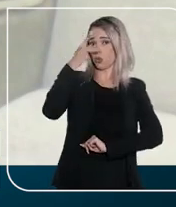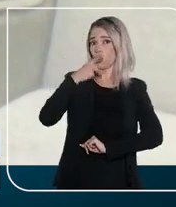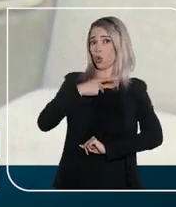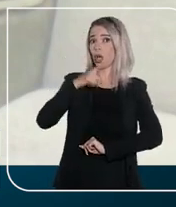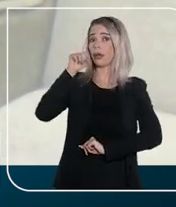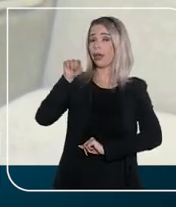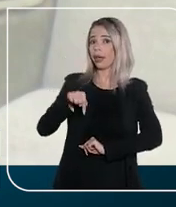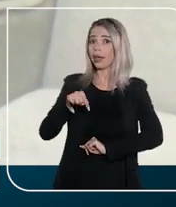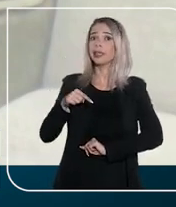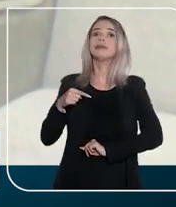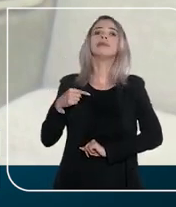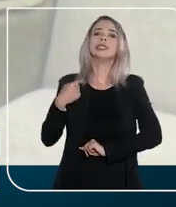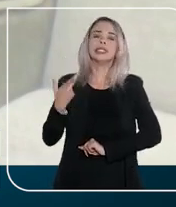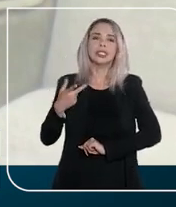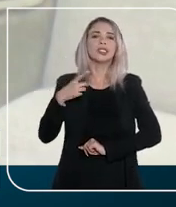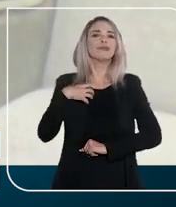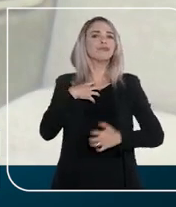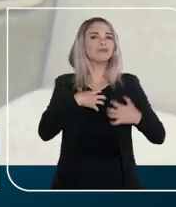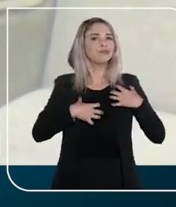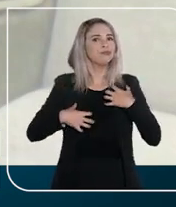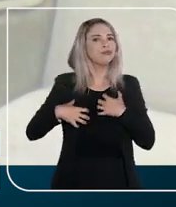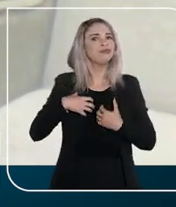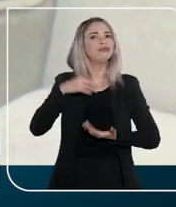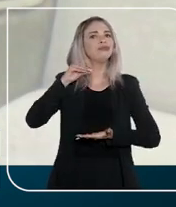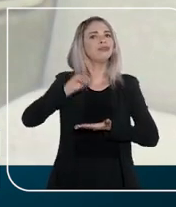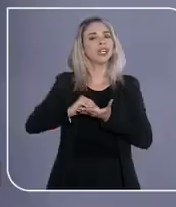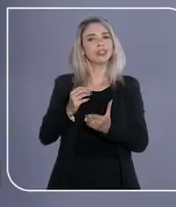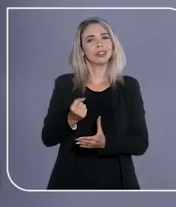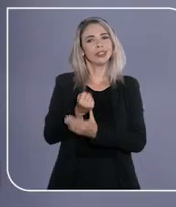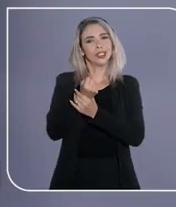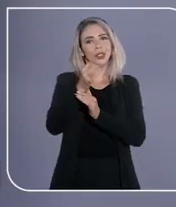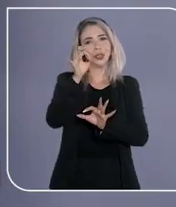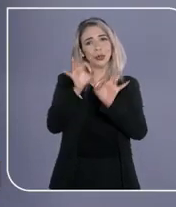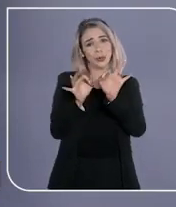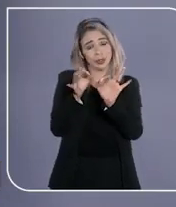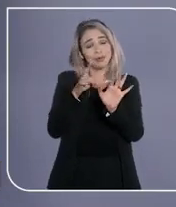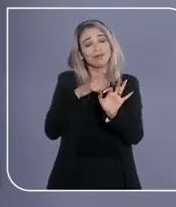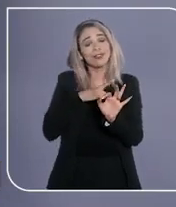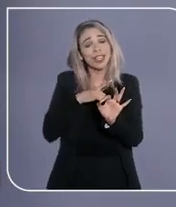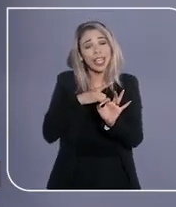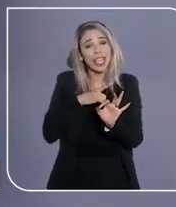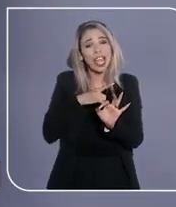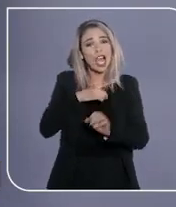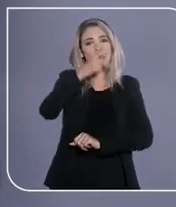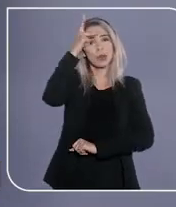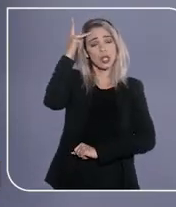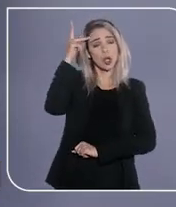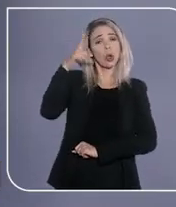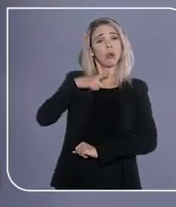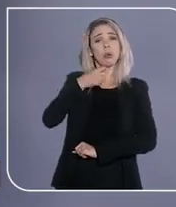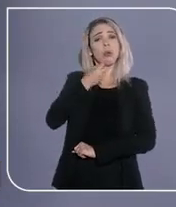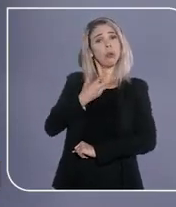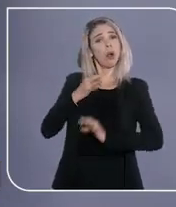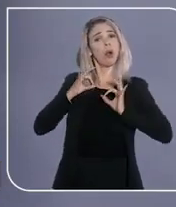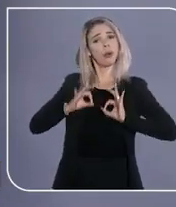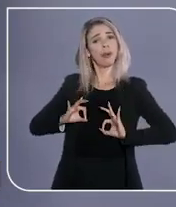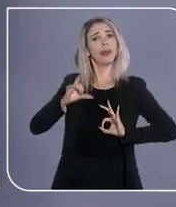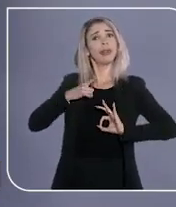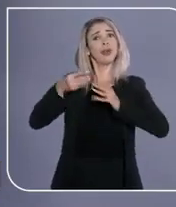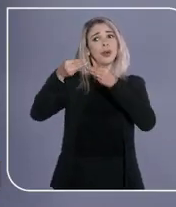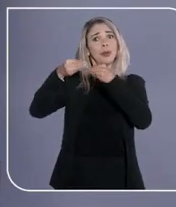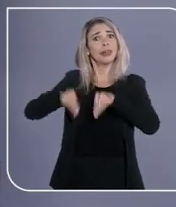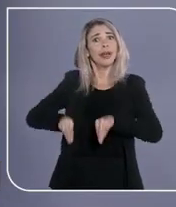tudo isso muitas vezes gera uma grande insegurança jurídica nas disputas, né? Pessoas muitas vezes de boa índole são